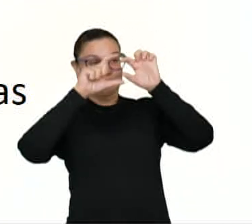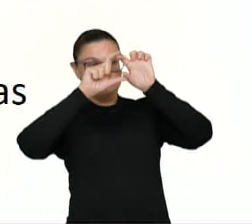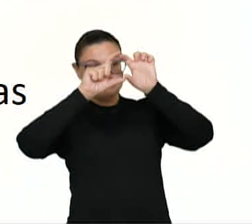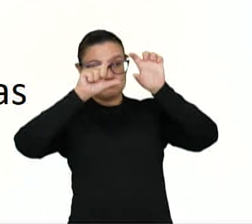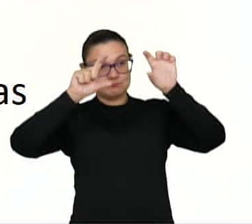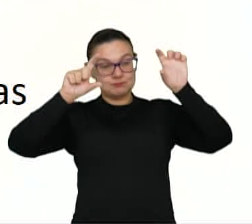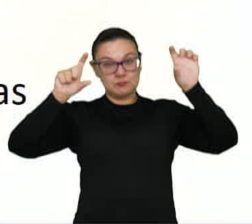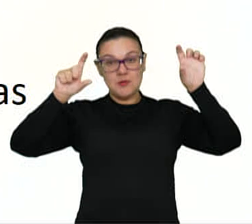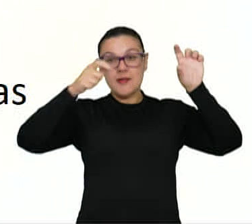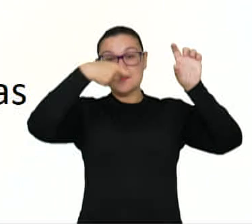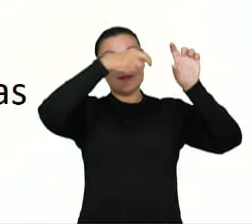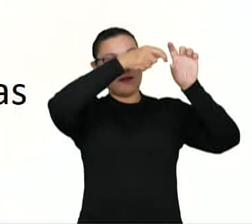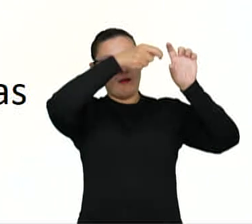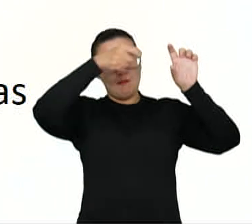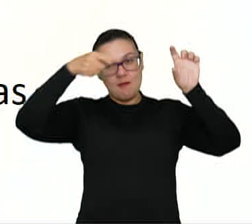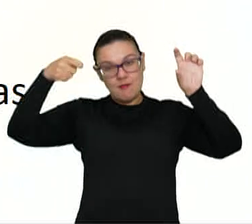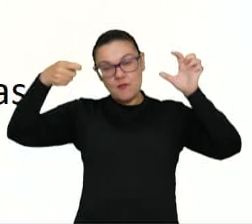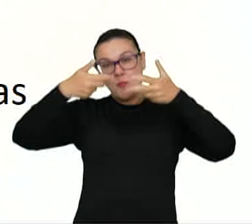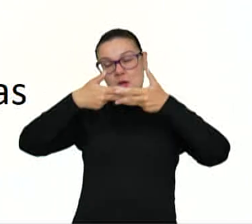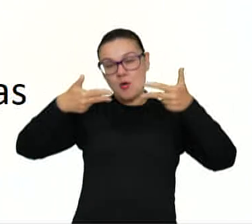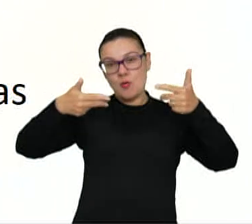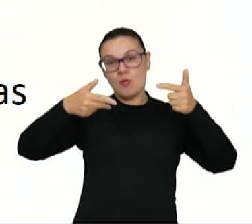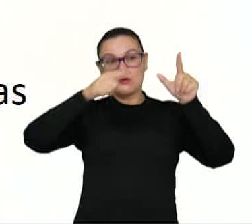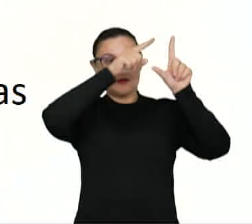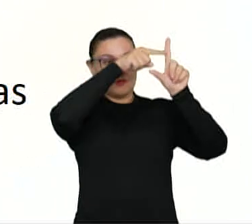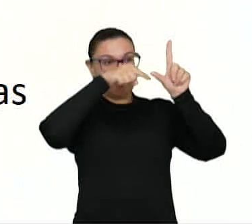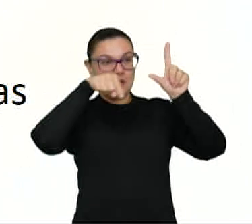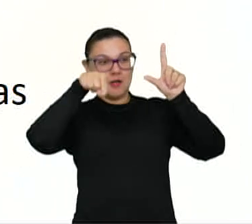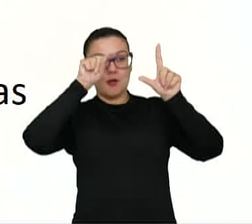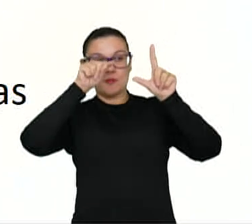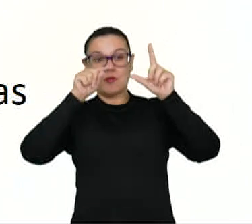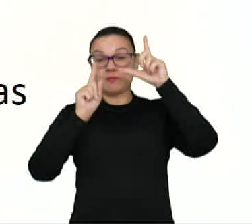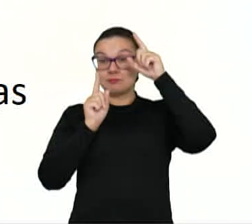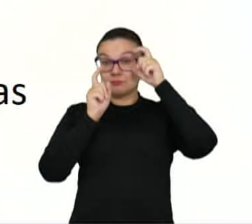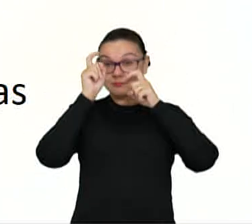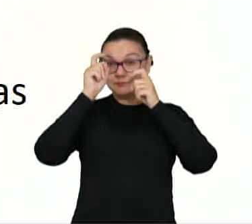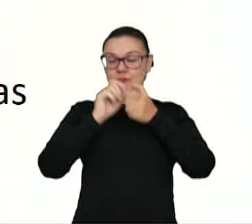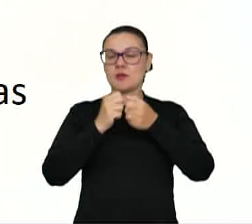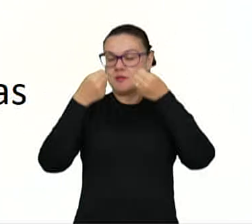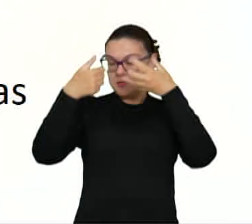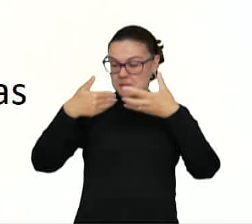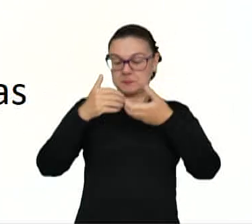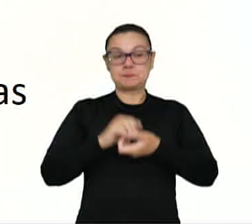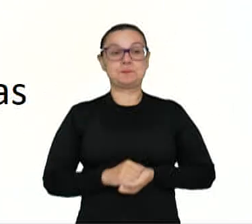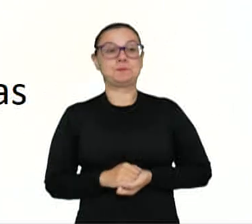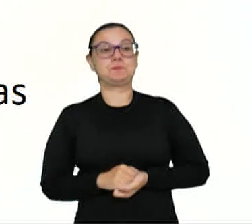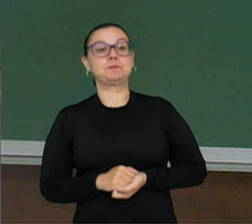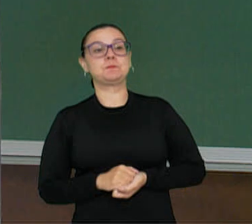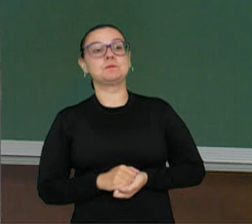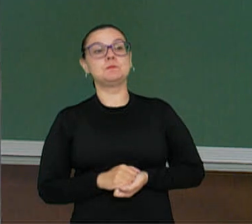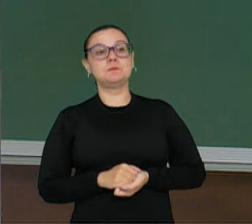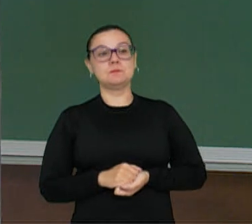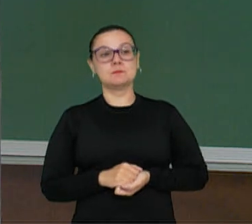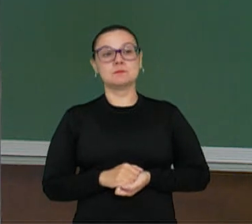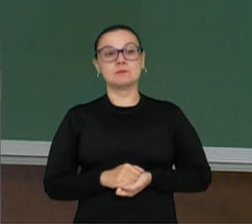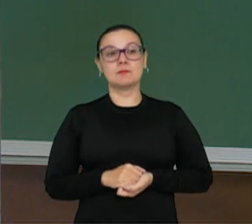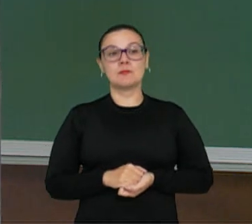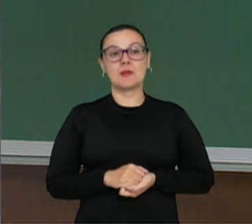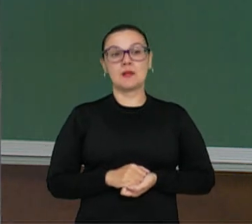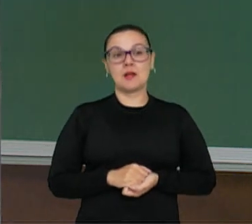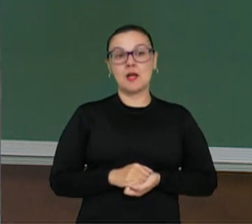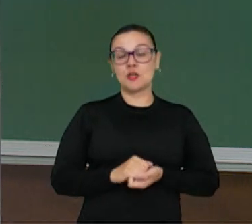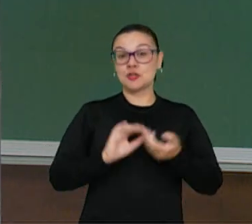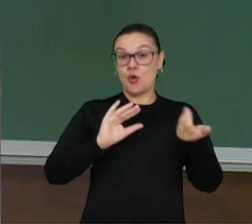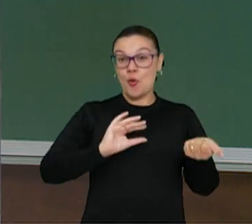Às vezes o narrador quer colocar, então coloca uma calhinha pequena para dizer ali o que o narrador vai dizer, tá? Uma